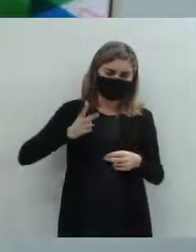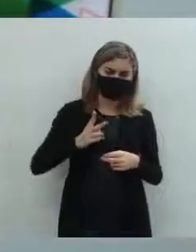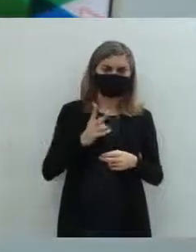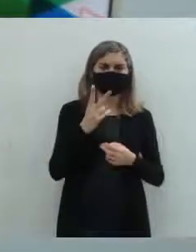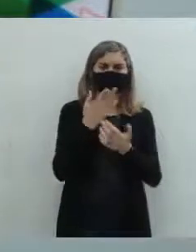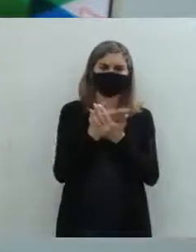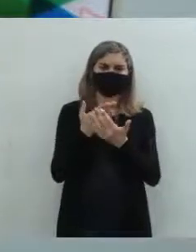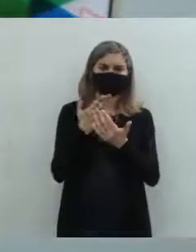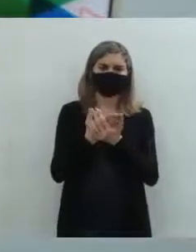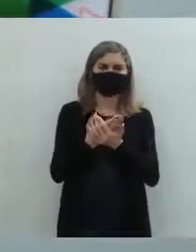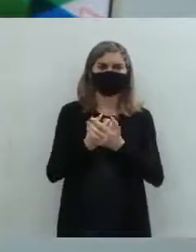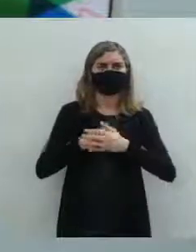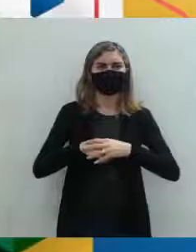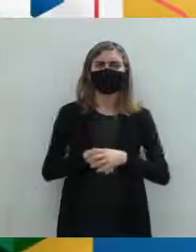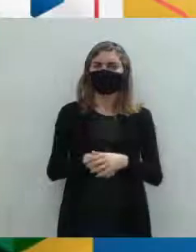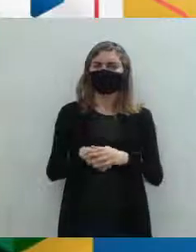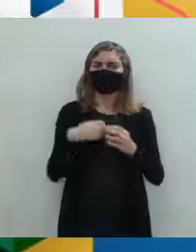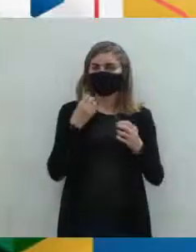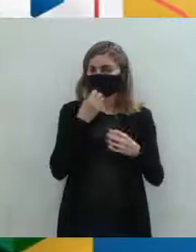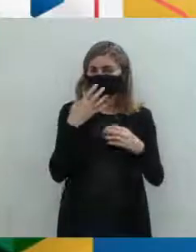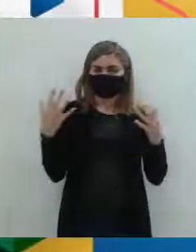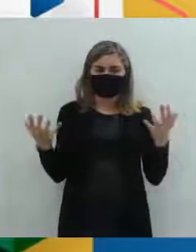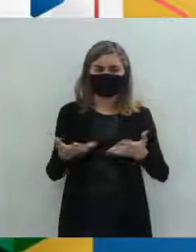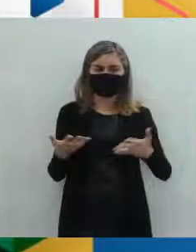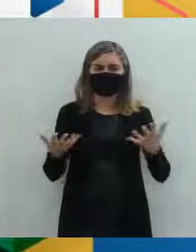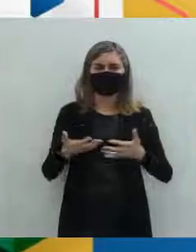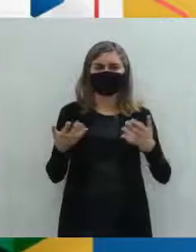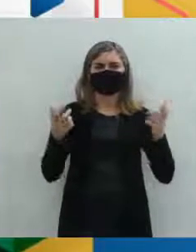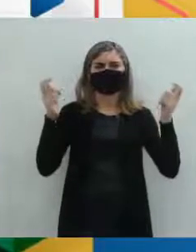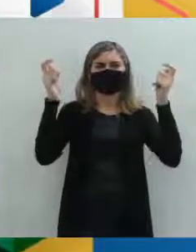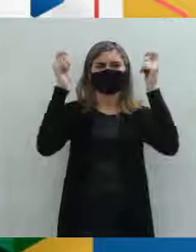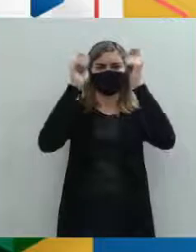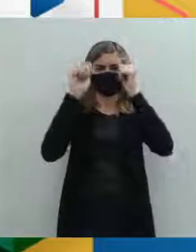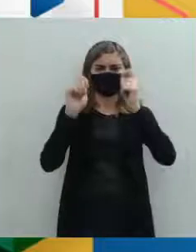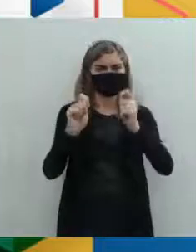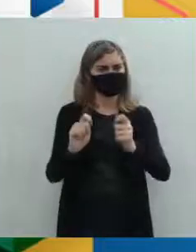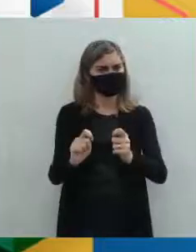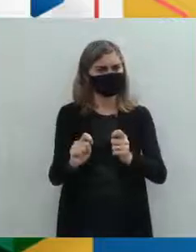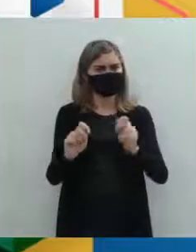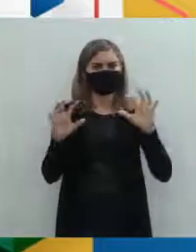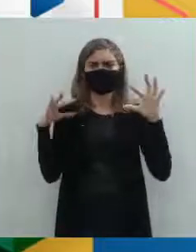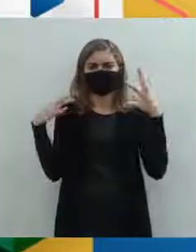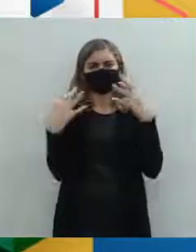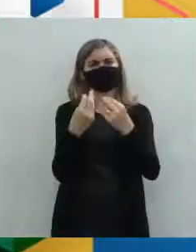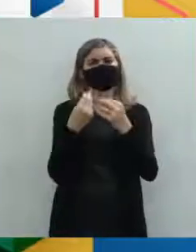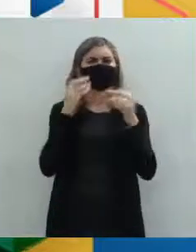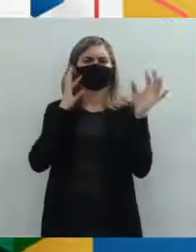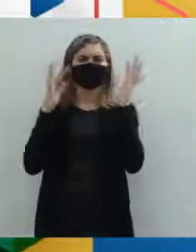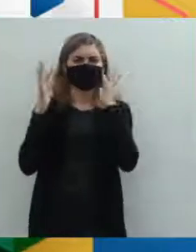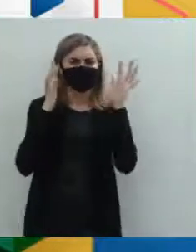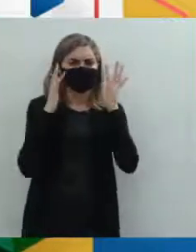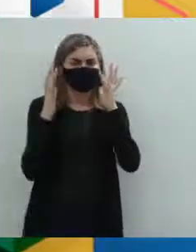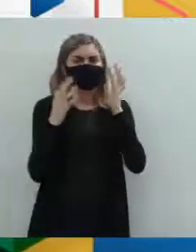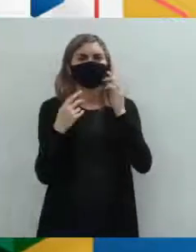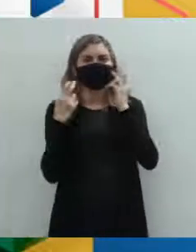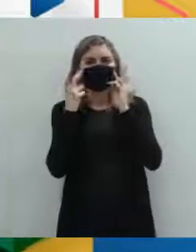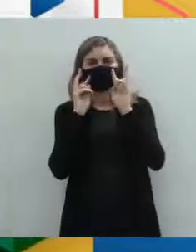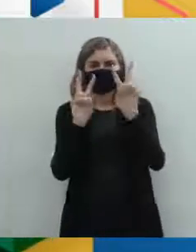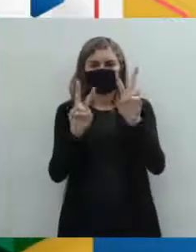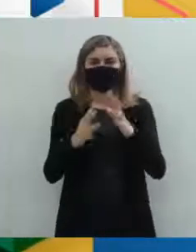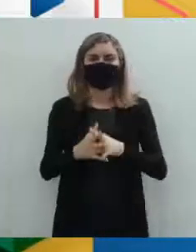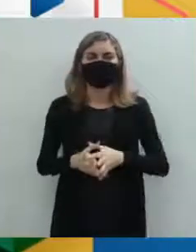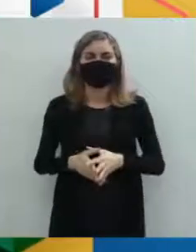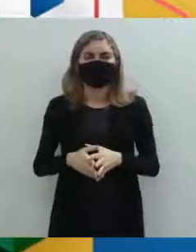aula. Bom, agora a gente vai ver a obra de arte com todas essas teorias que a gente acabou de ver agora,